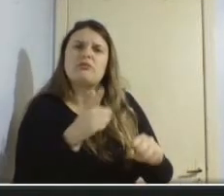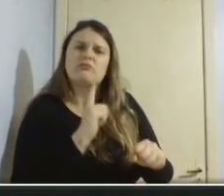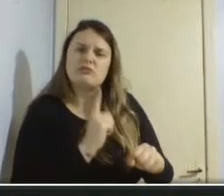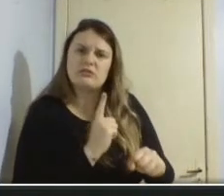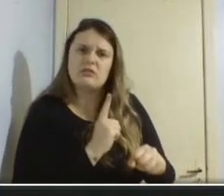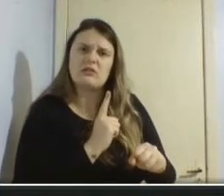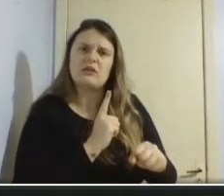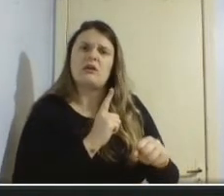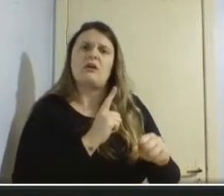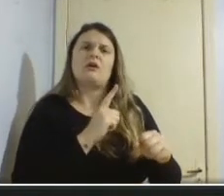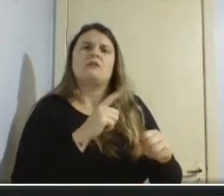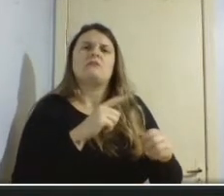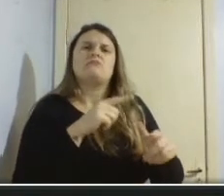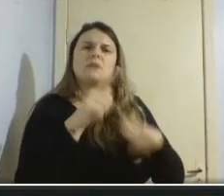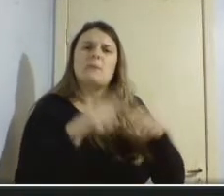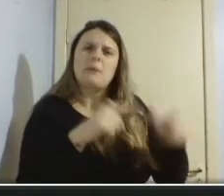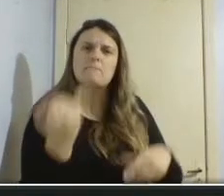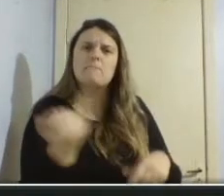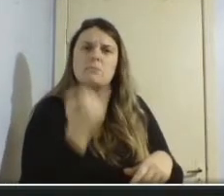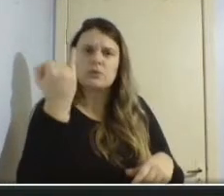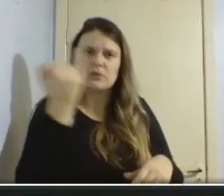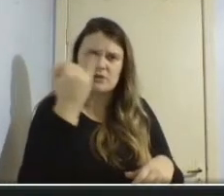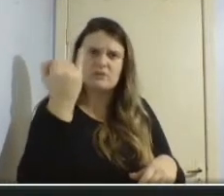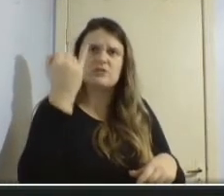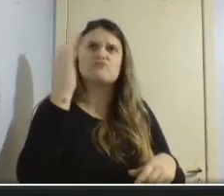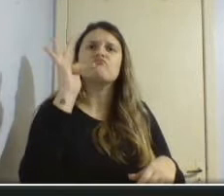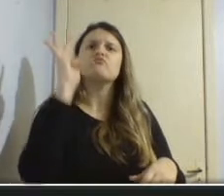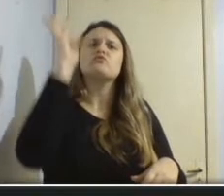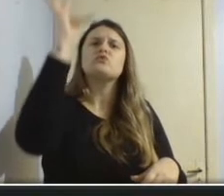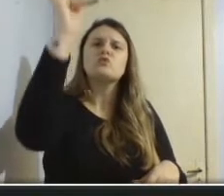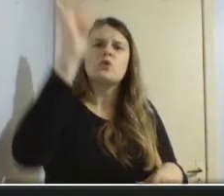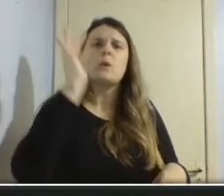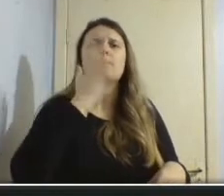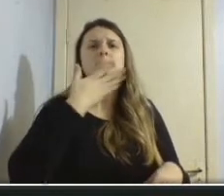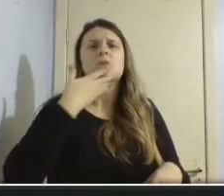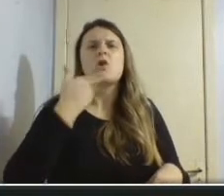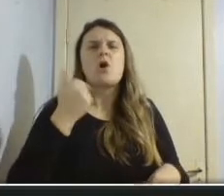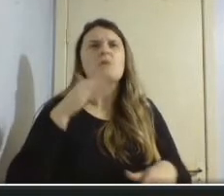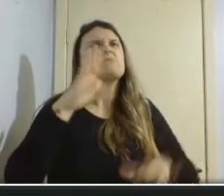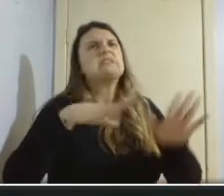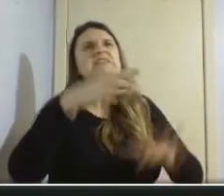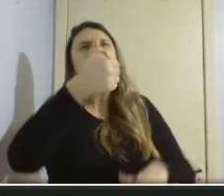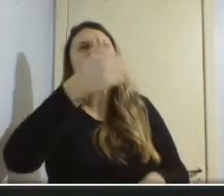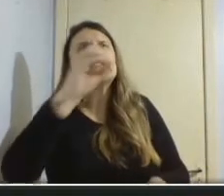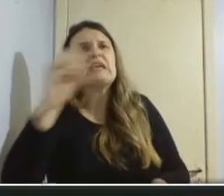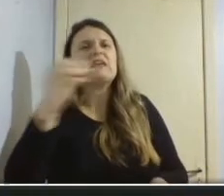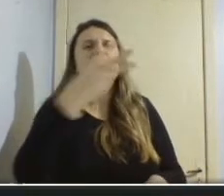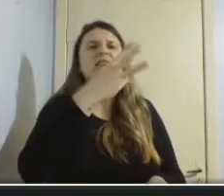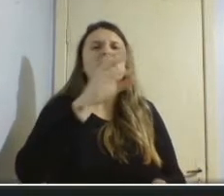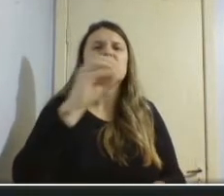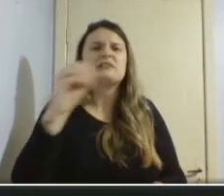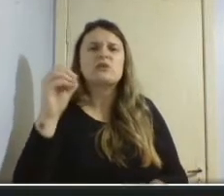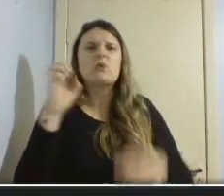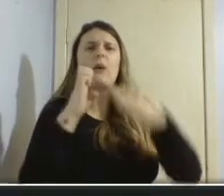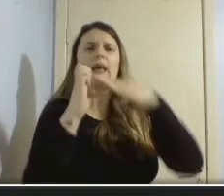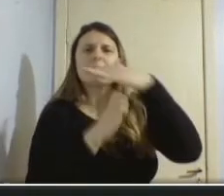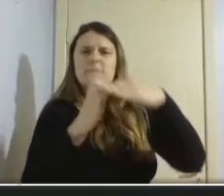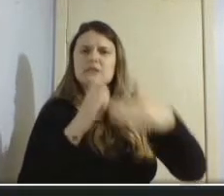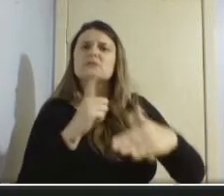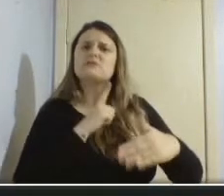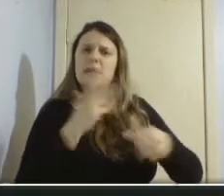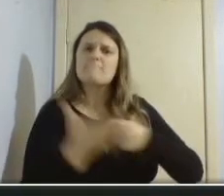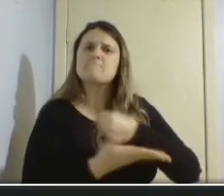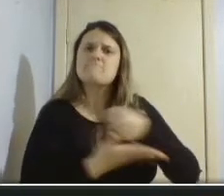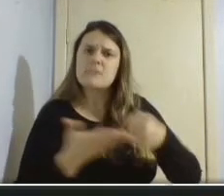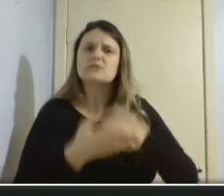tão importante, que no futuro possa ter aí 100, 200, 300 empresas de base tecnológica gerando emprego. É uma economia